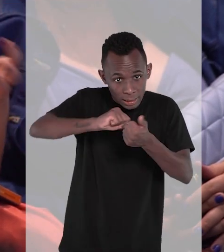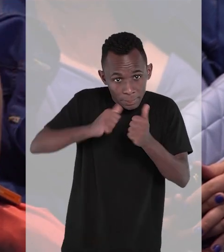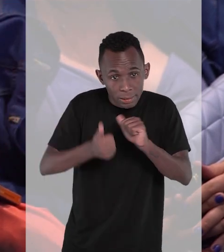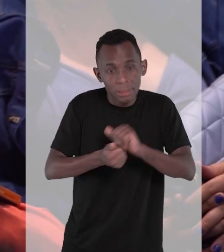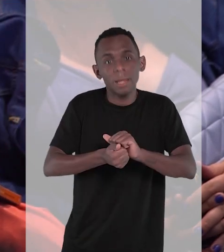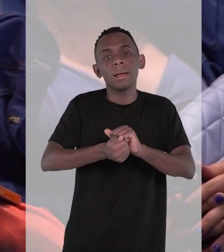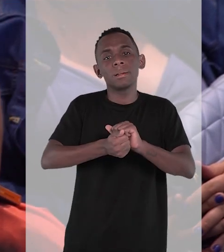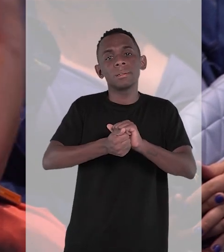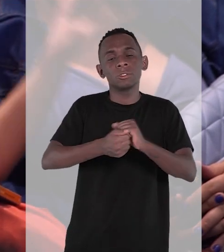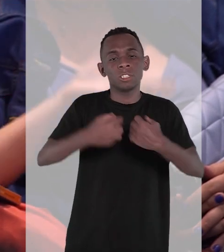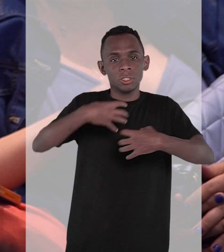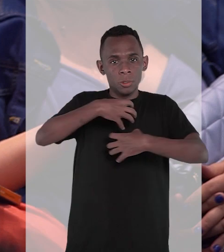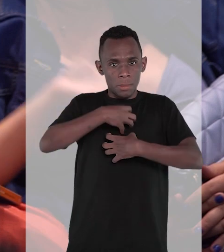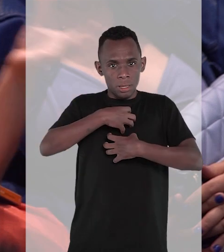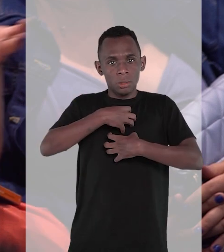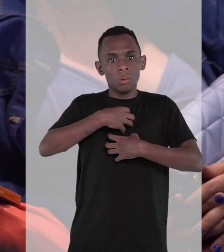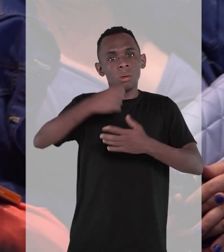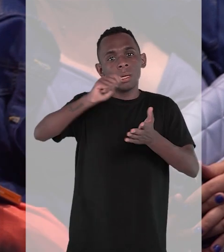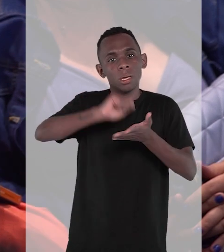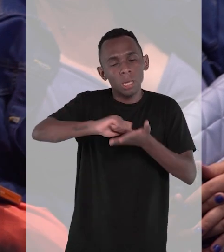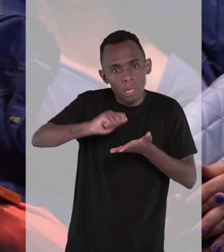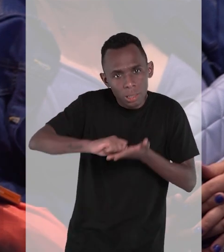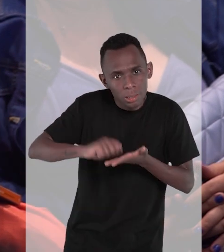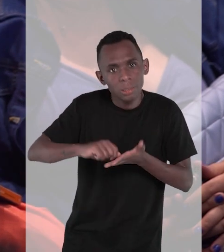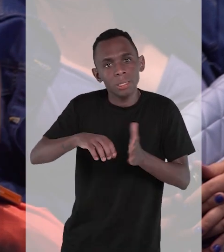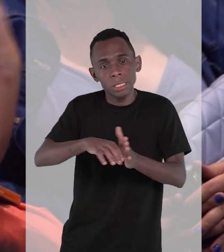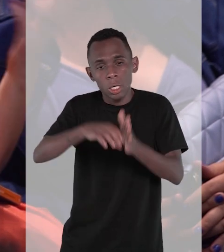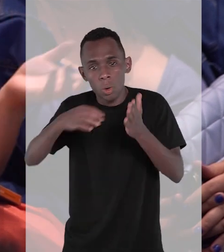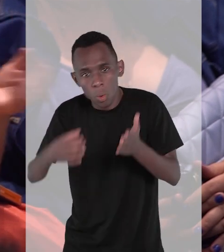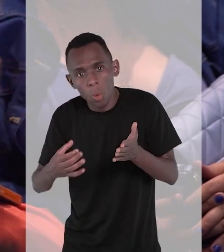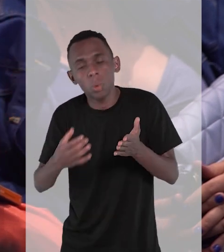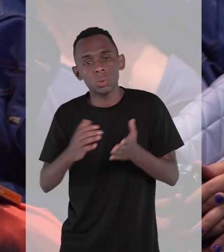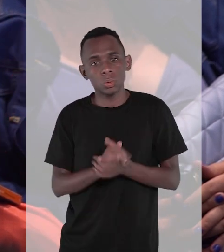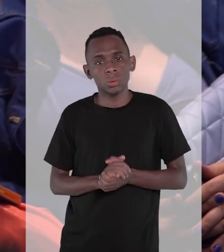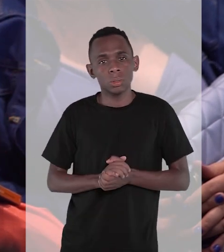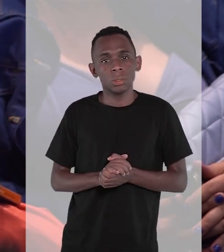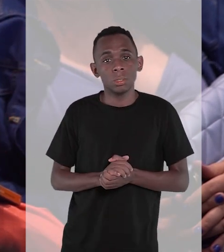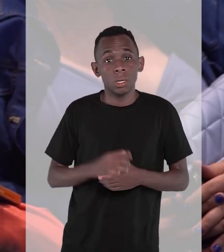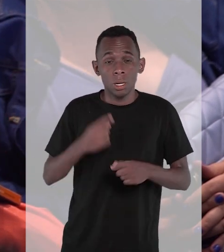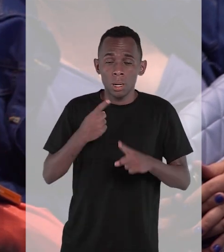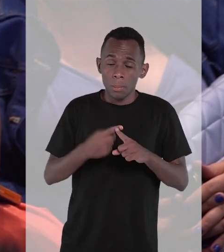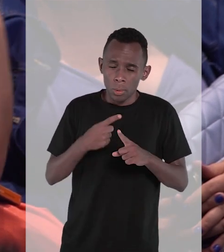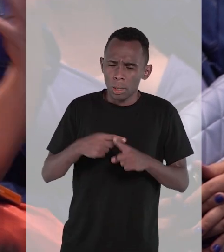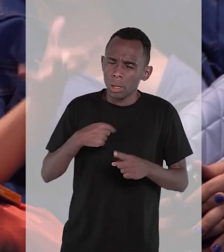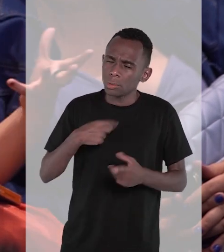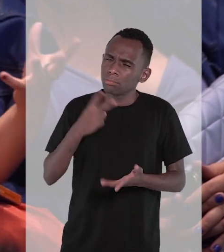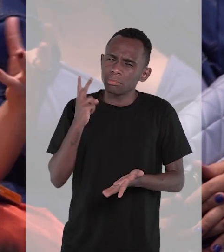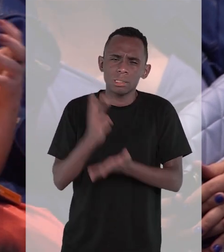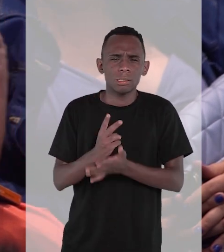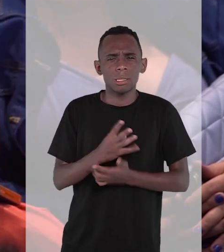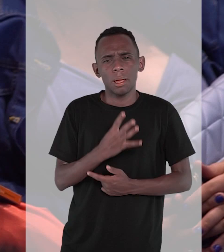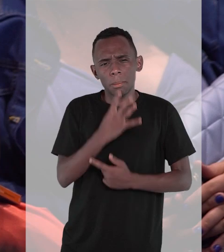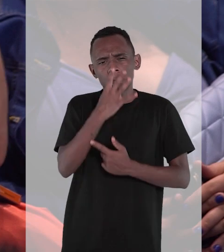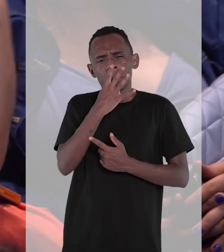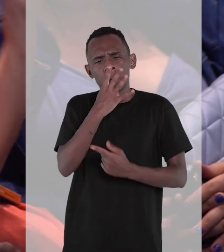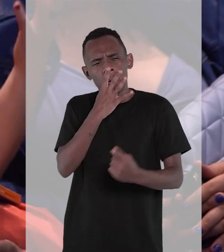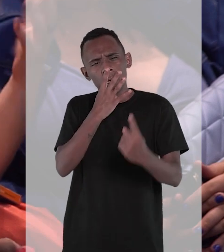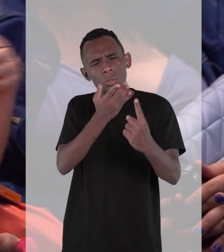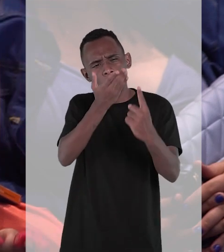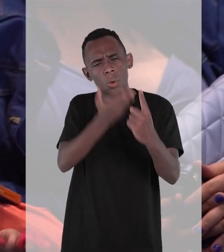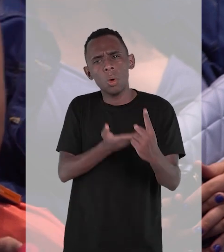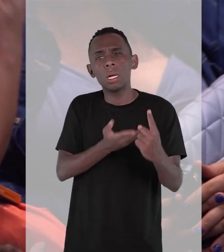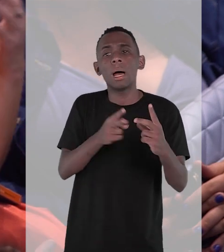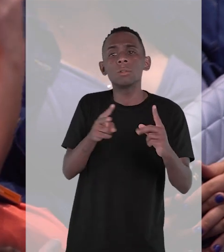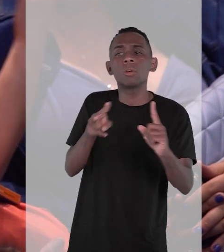fato, transformá-lo em letras de músicas ou em contos e crônicas, porque eu sempre admirei muito o